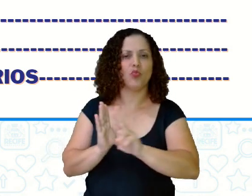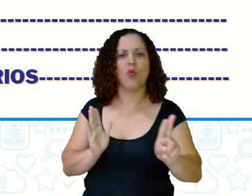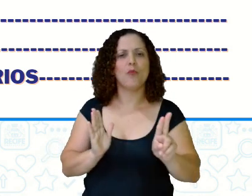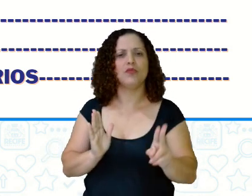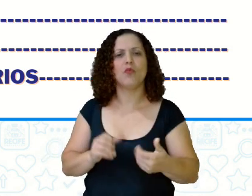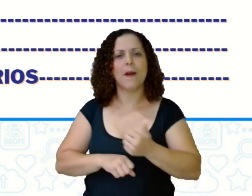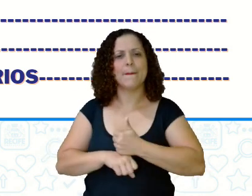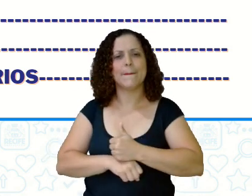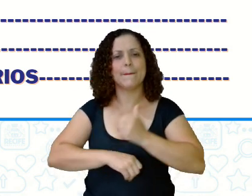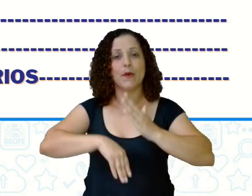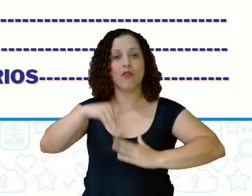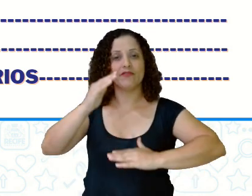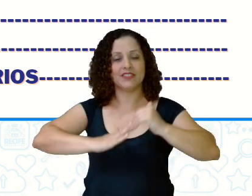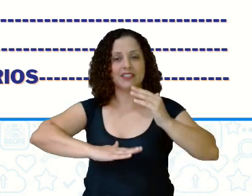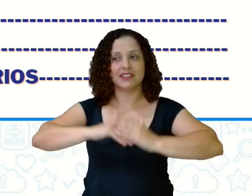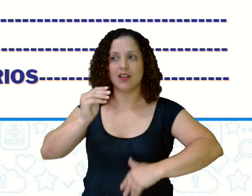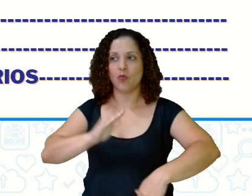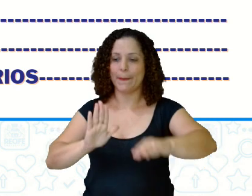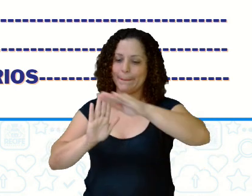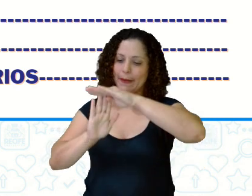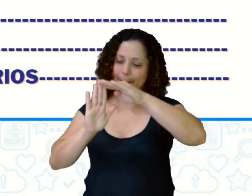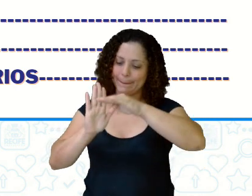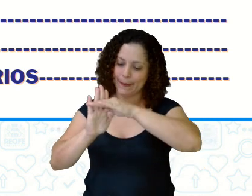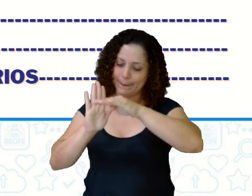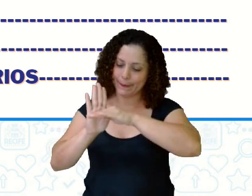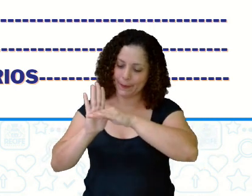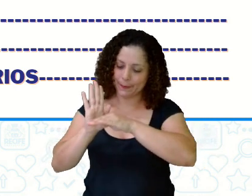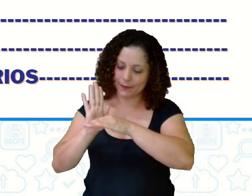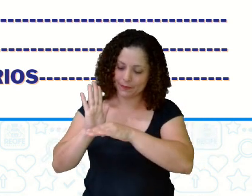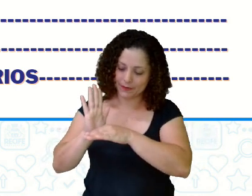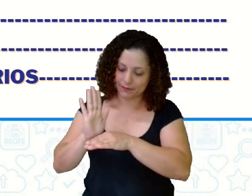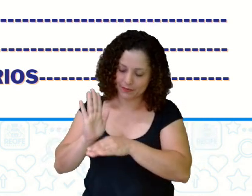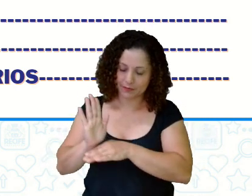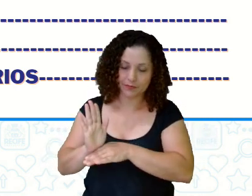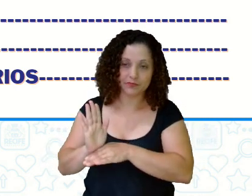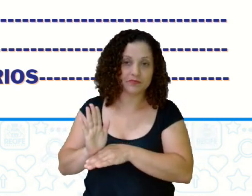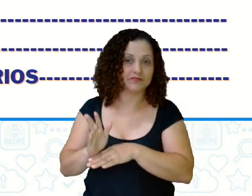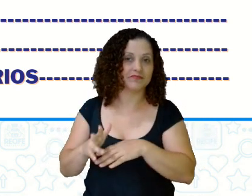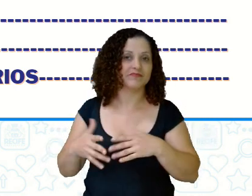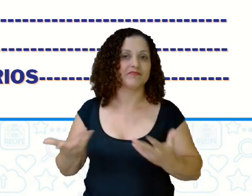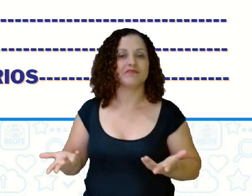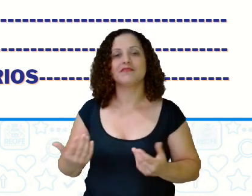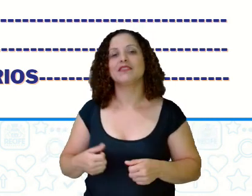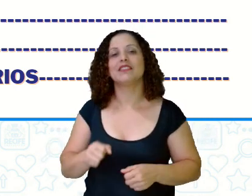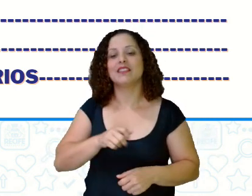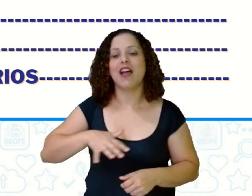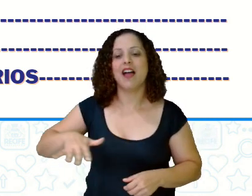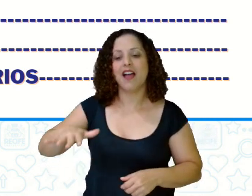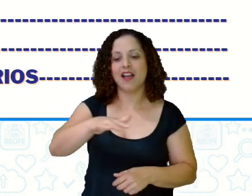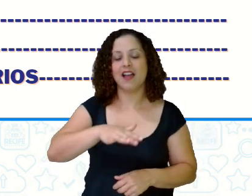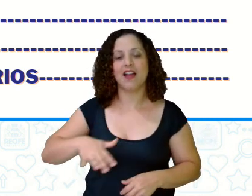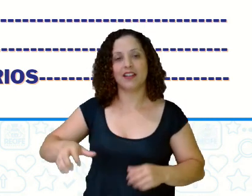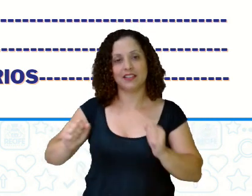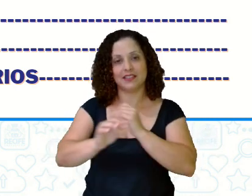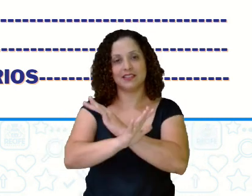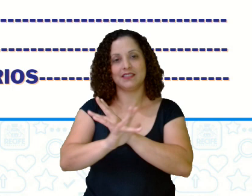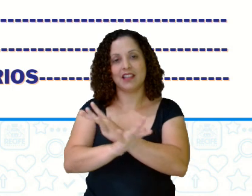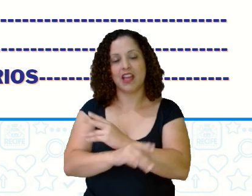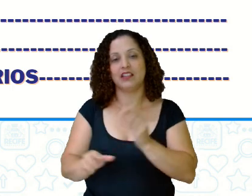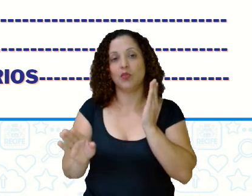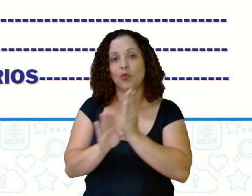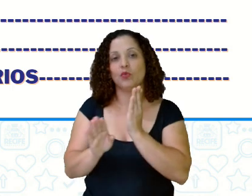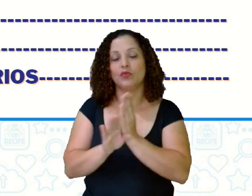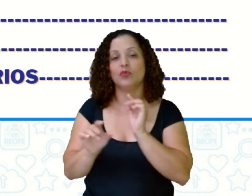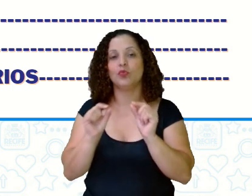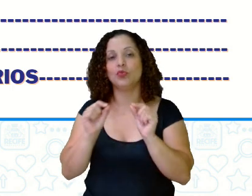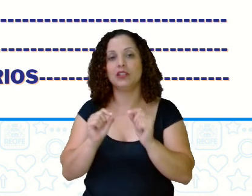para cada um desses espaços a seguir. No centro comercial, qual a profissão que a gente encontra lá no centro comercial? Nas